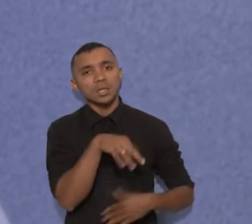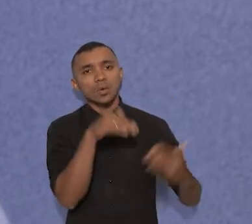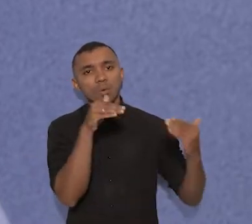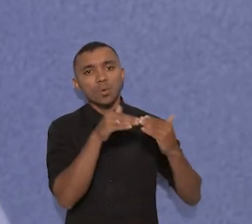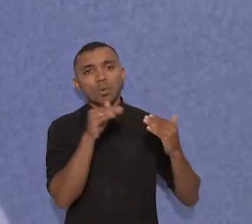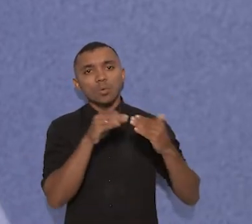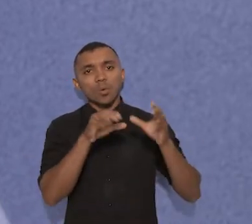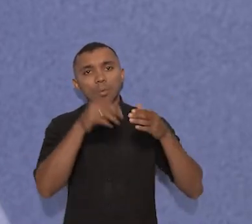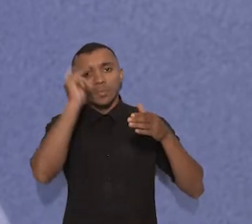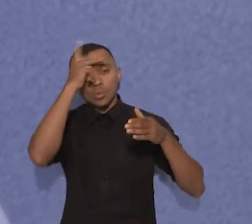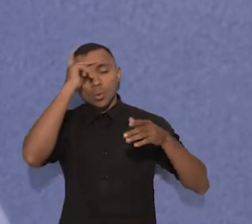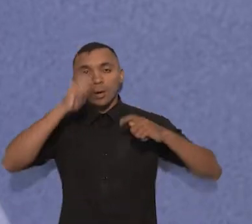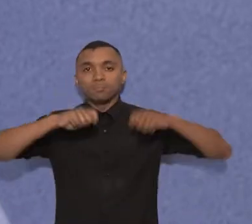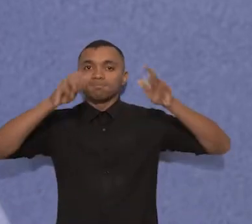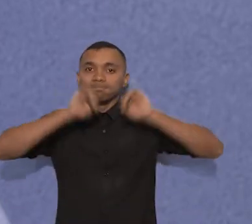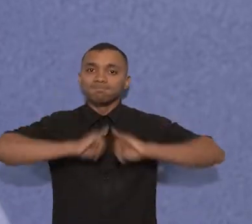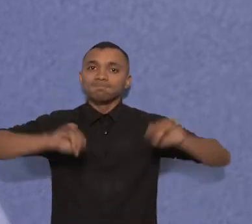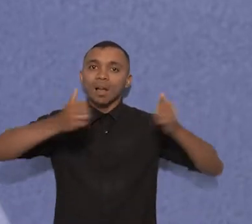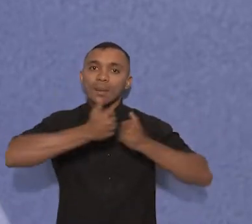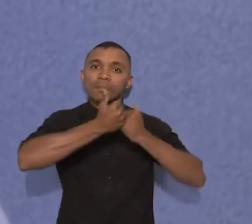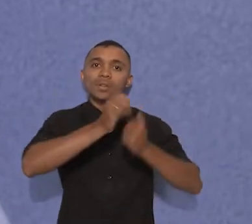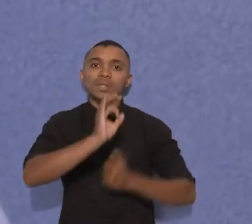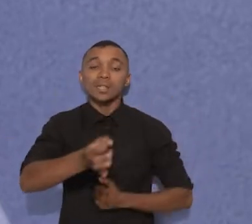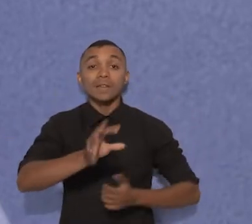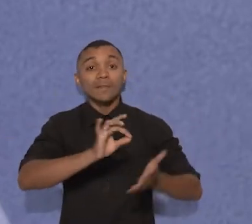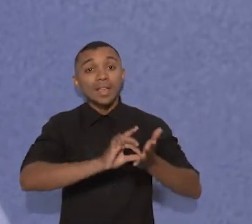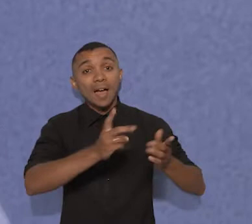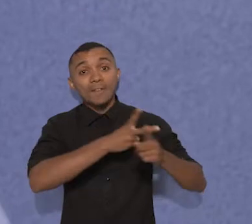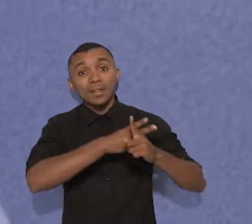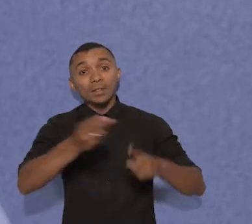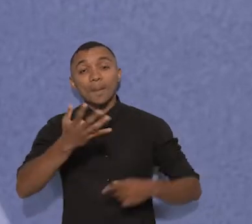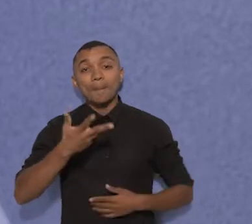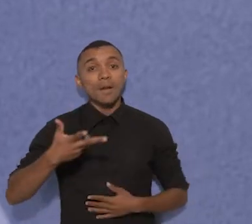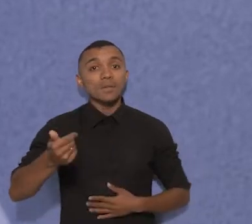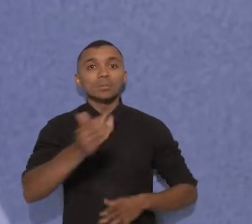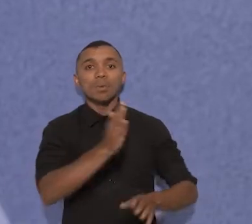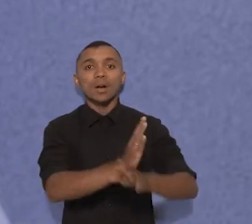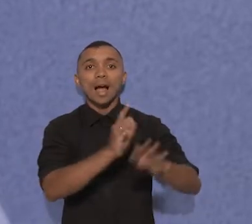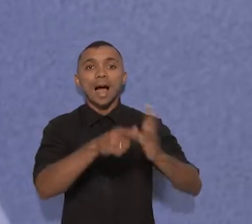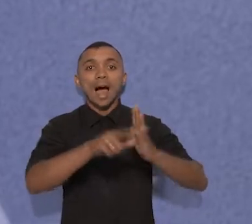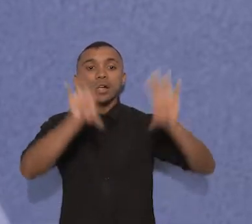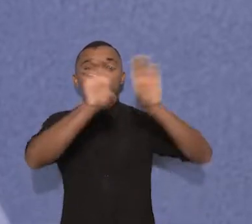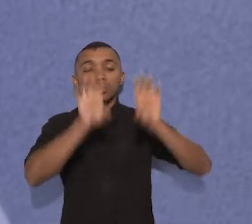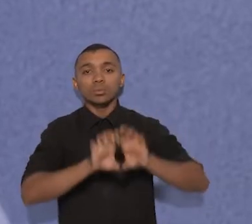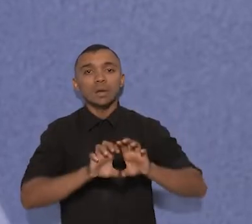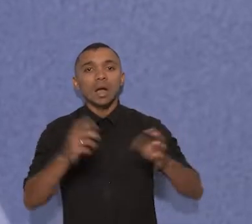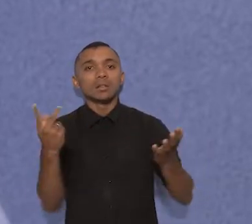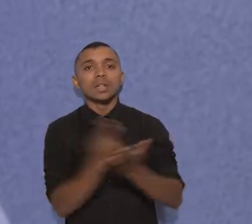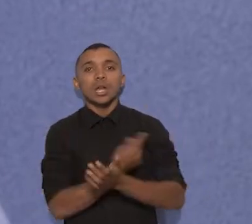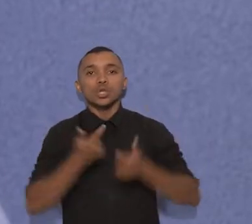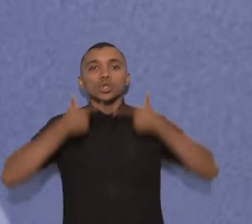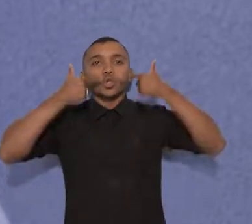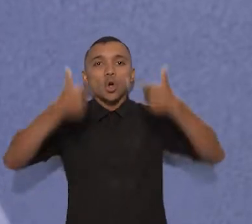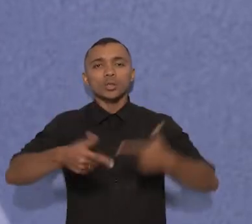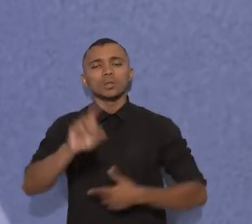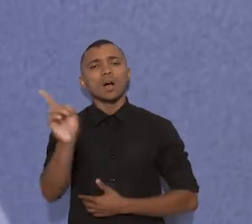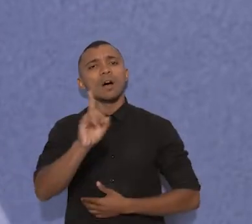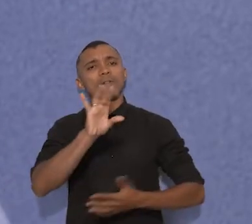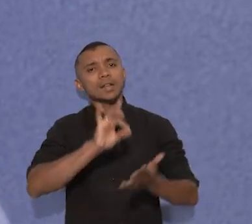pouco mais de tranquilidade para ele agora, como você falou. Foi uma vitória muito boa contra o Corinthians, porque o time jogou bem. Não foi uma vitória do acaso. Jogou realmente